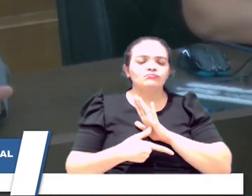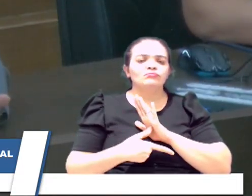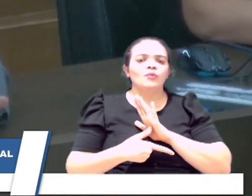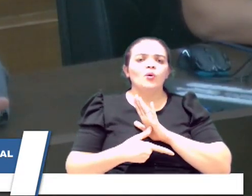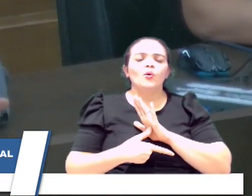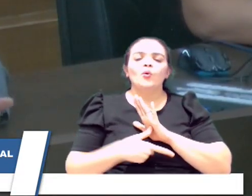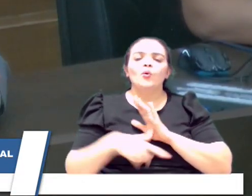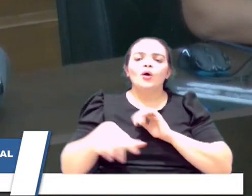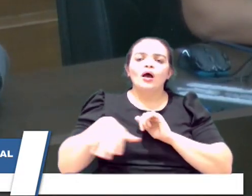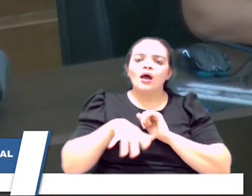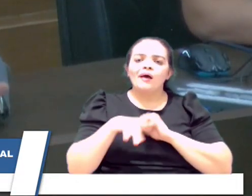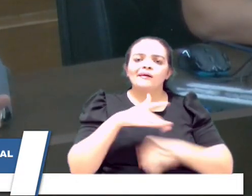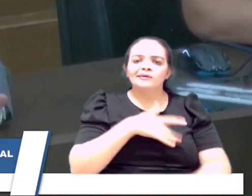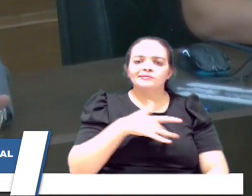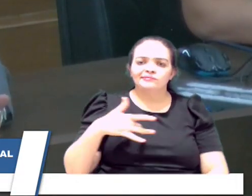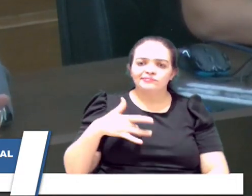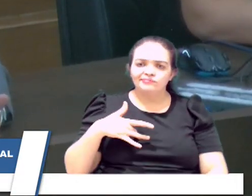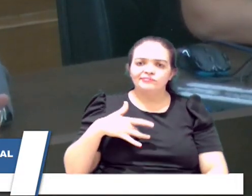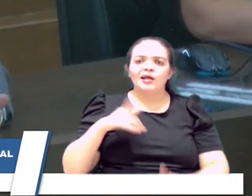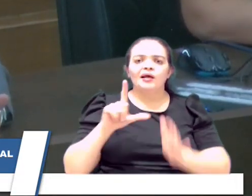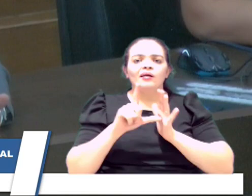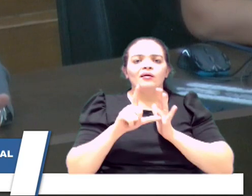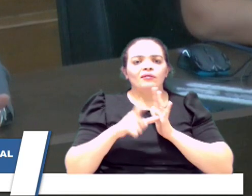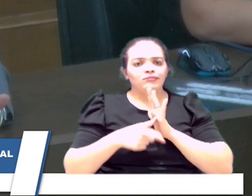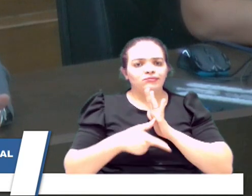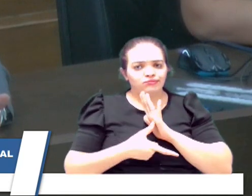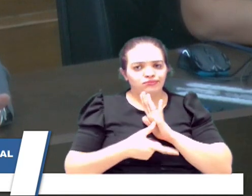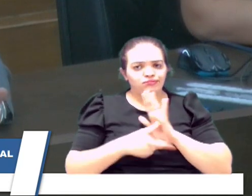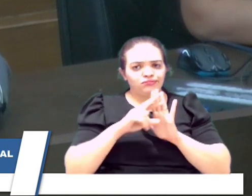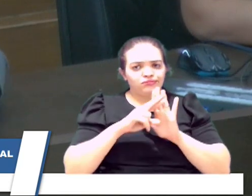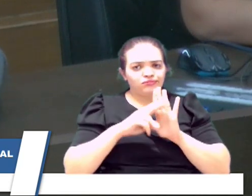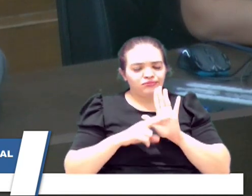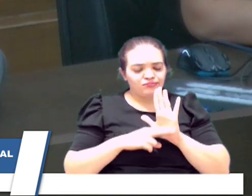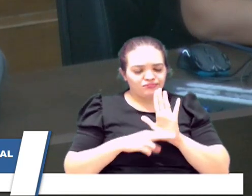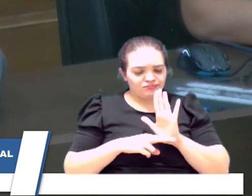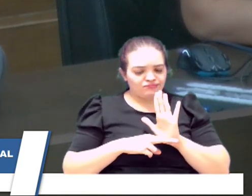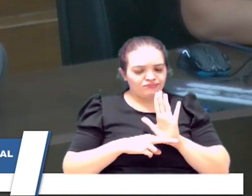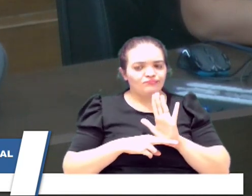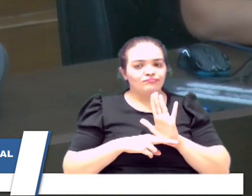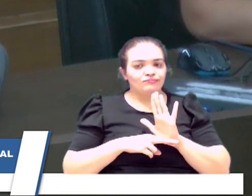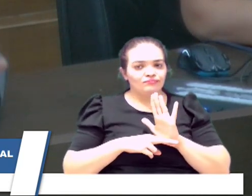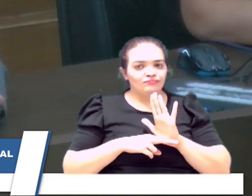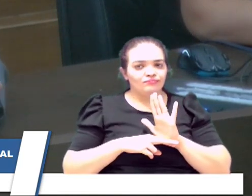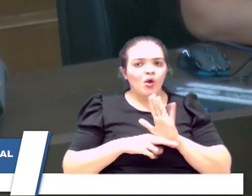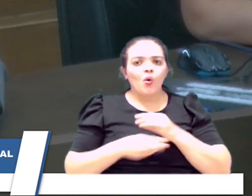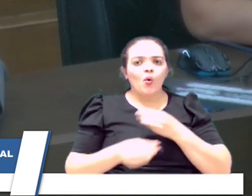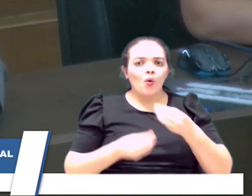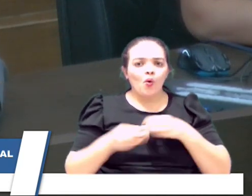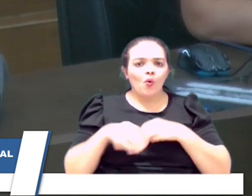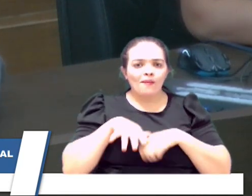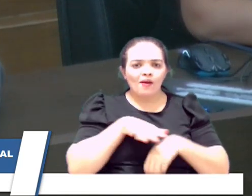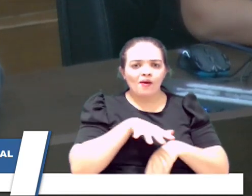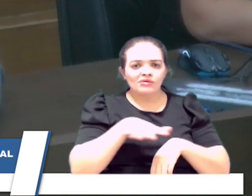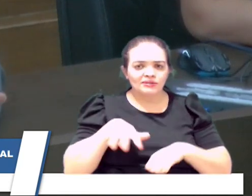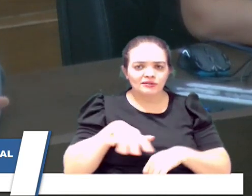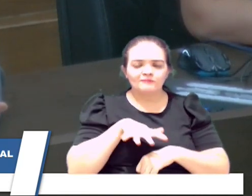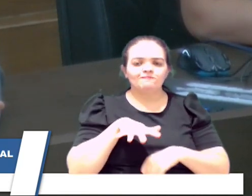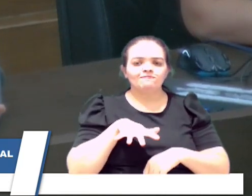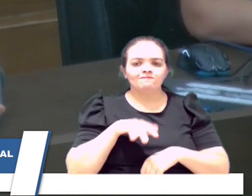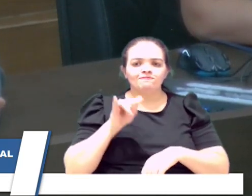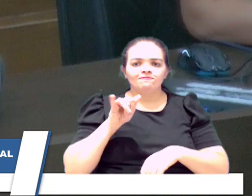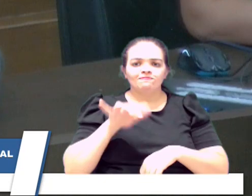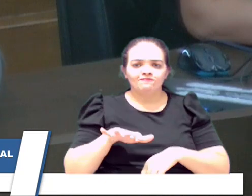os órgãos de saúde estão atrasados na regulamentação da matéria, como que os órgãos, as instâncias de